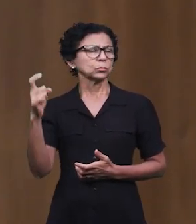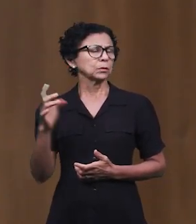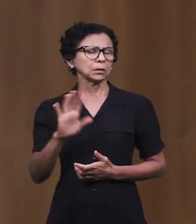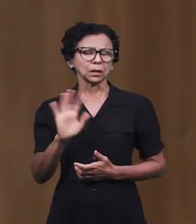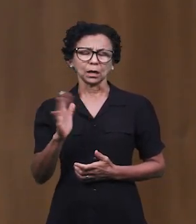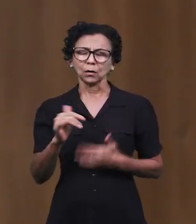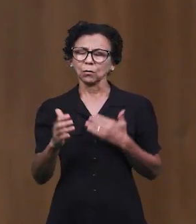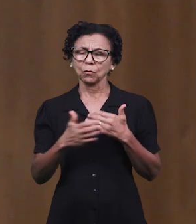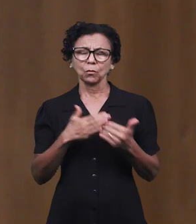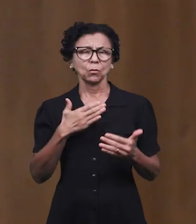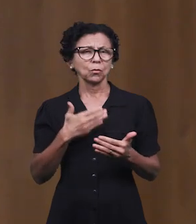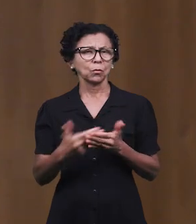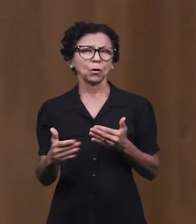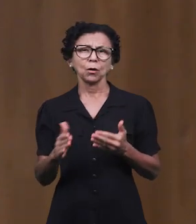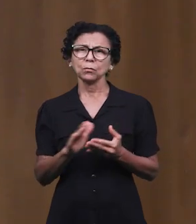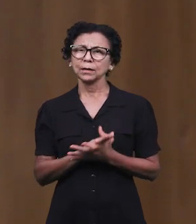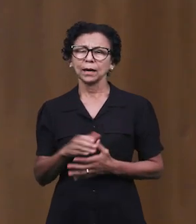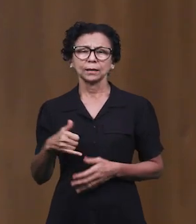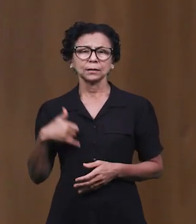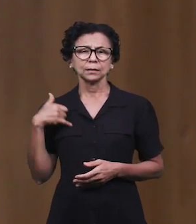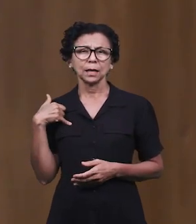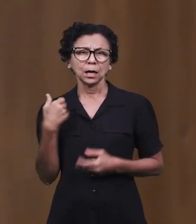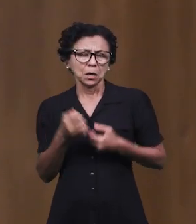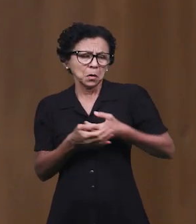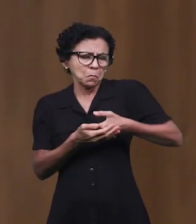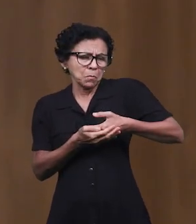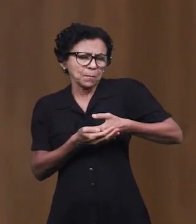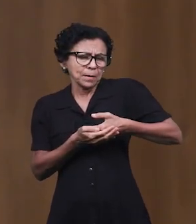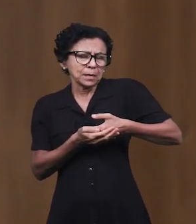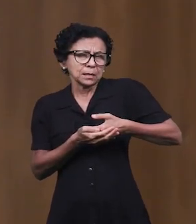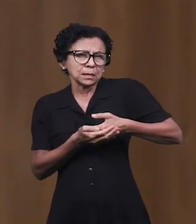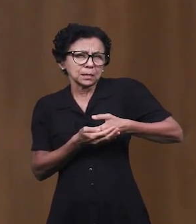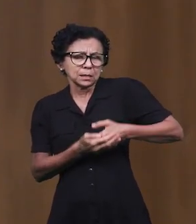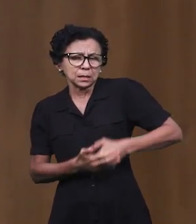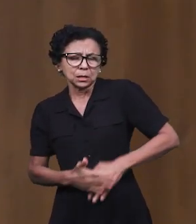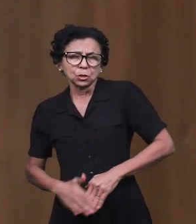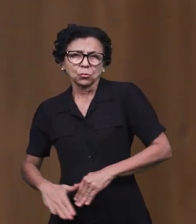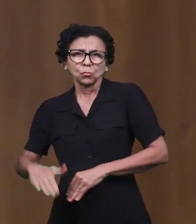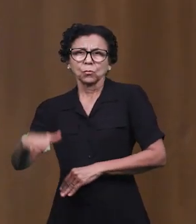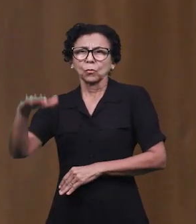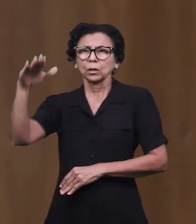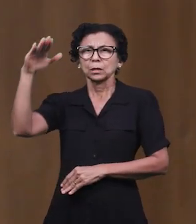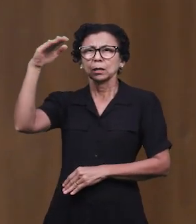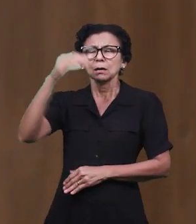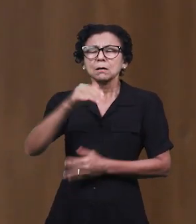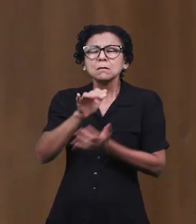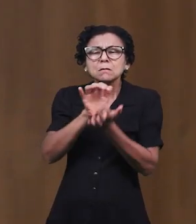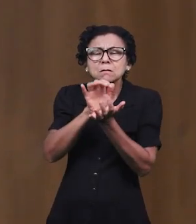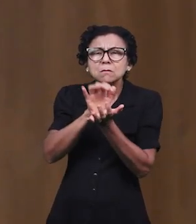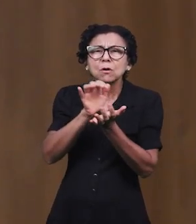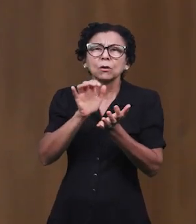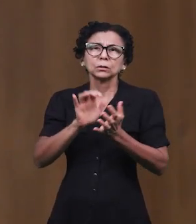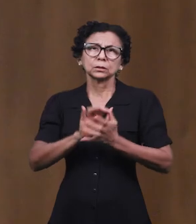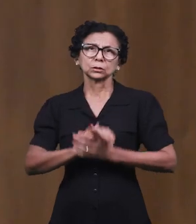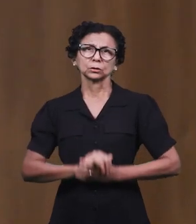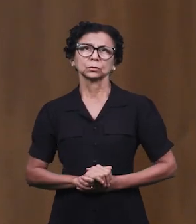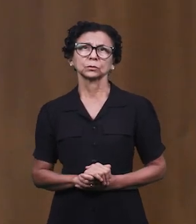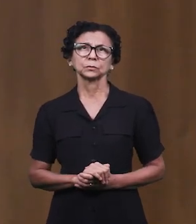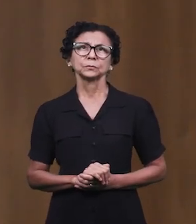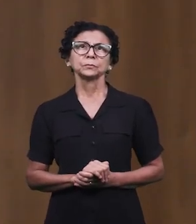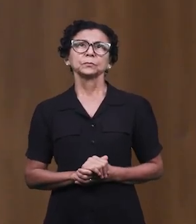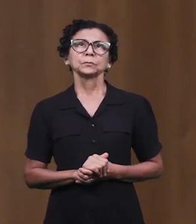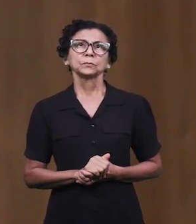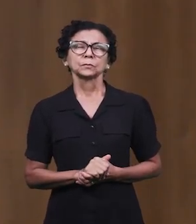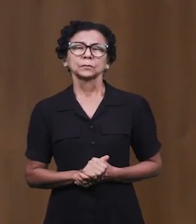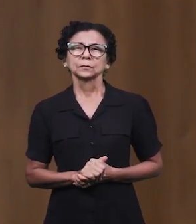do bebê ao mais idoso. E nesse benefício, a pessoa pode nunca ter contribuído para o INSS. Porque, via de regra, quando a gente pensa